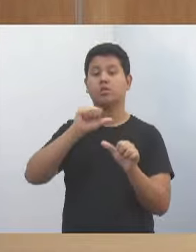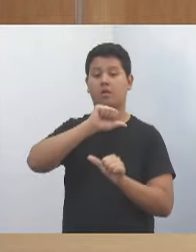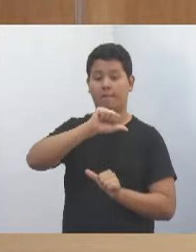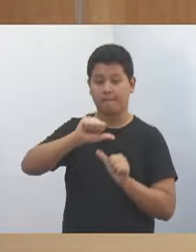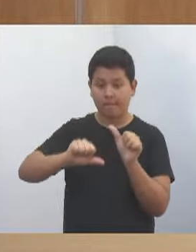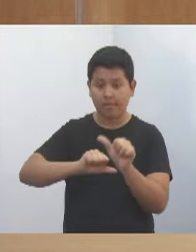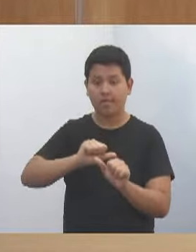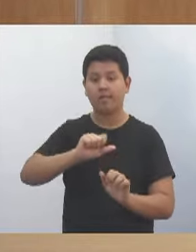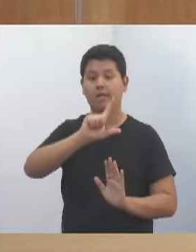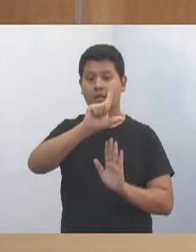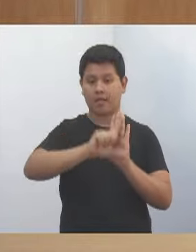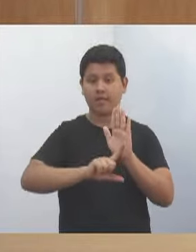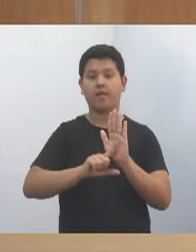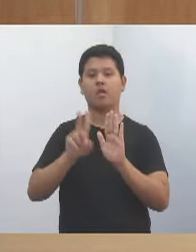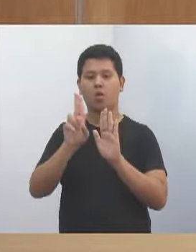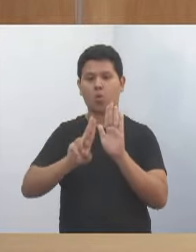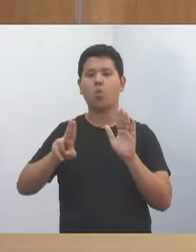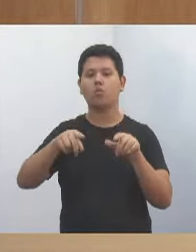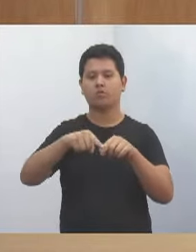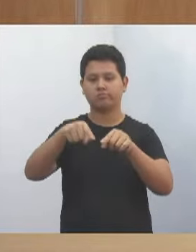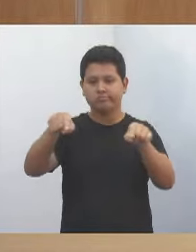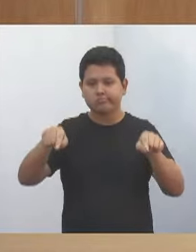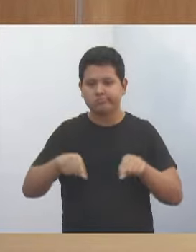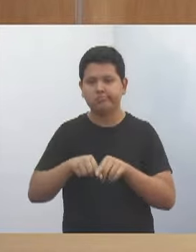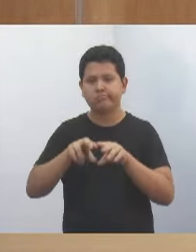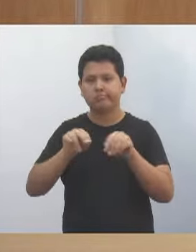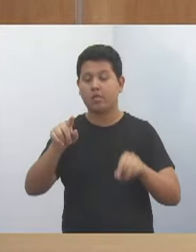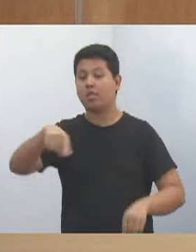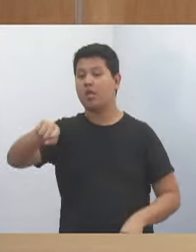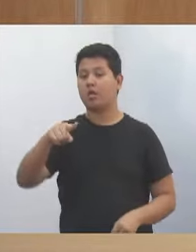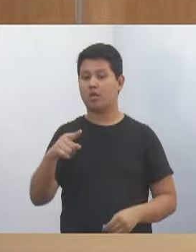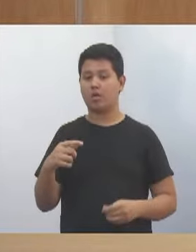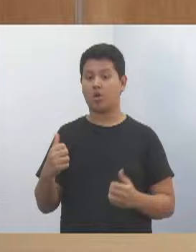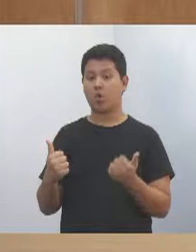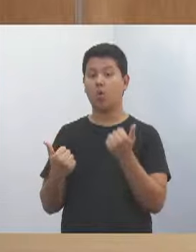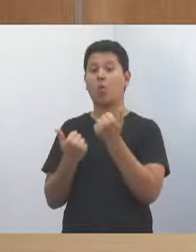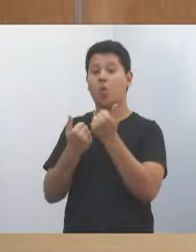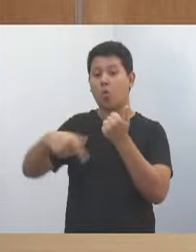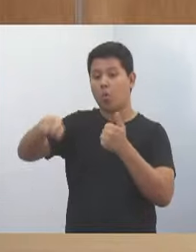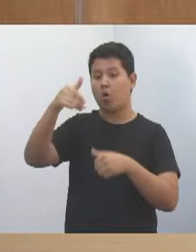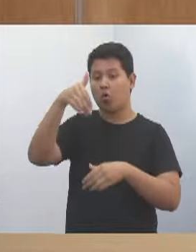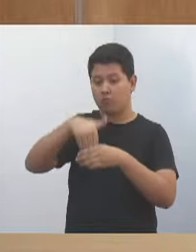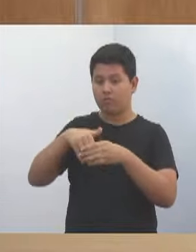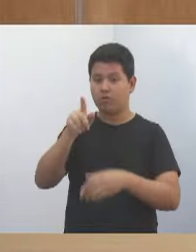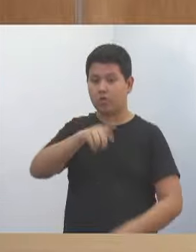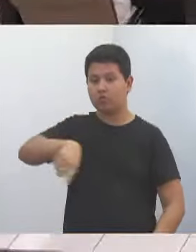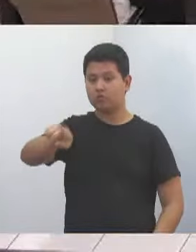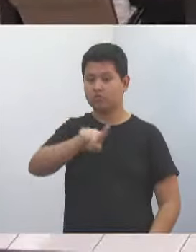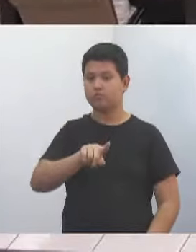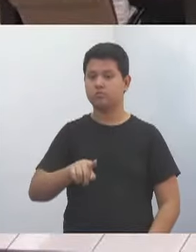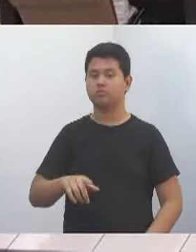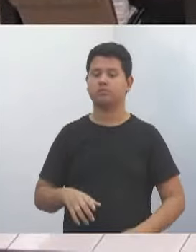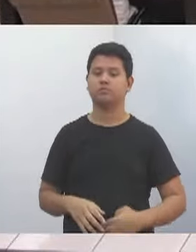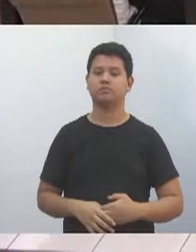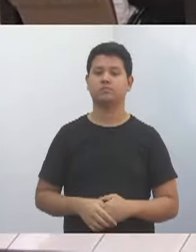lei de uso e ocupação do solo. E conto com o voto favorável de todos vocês.